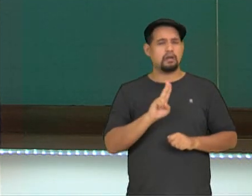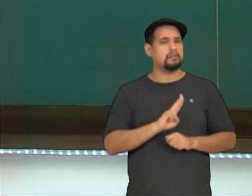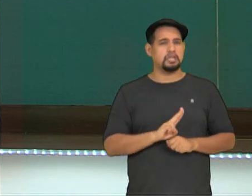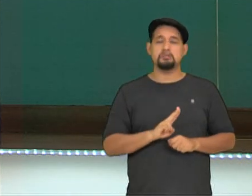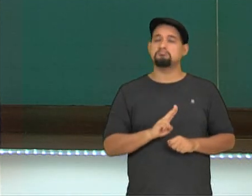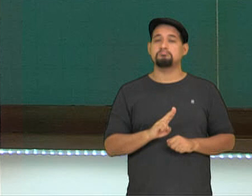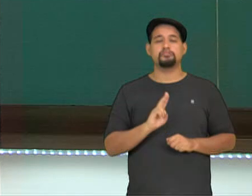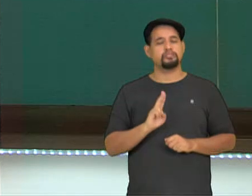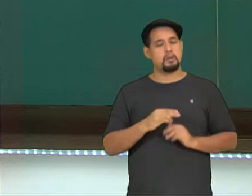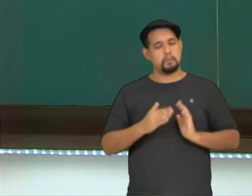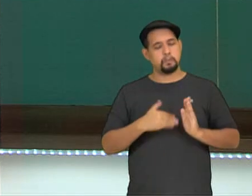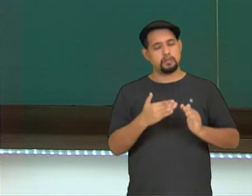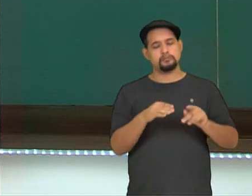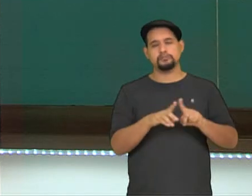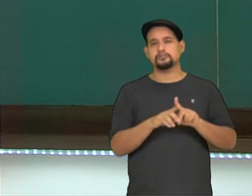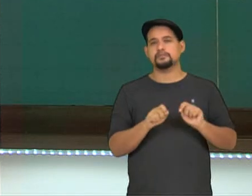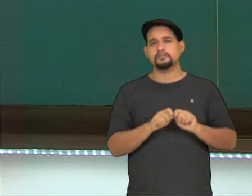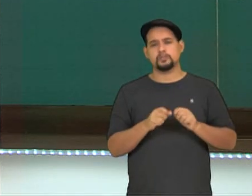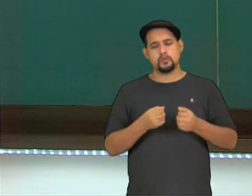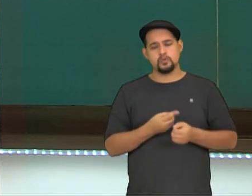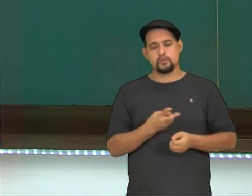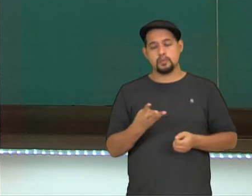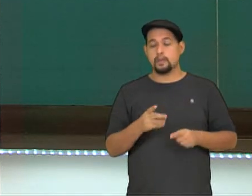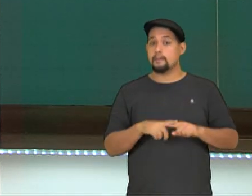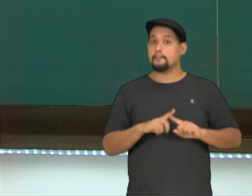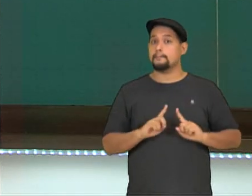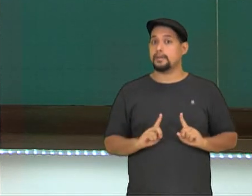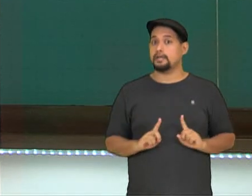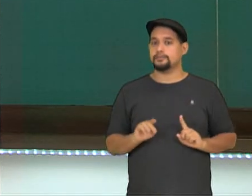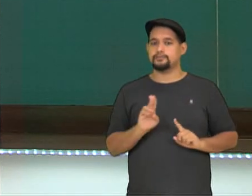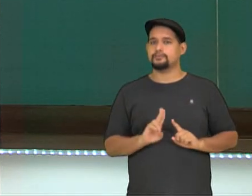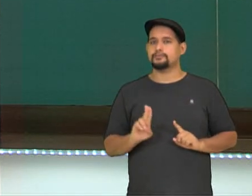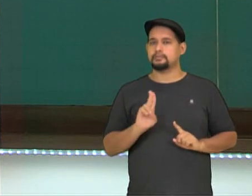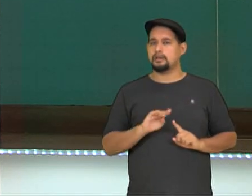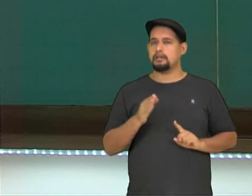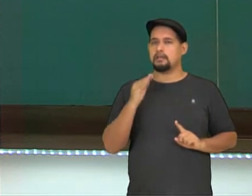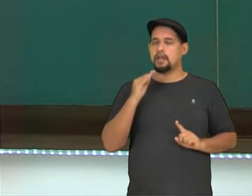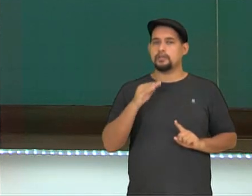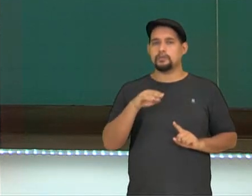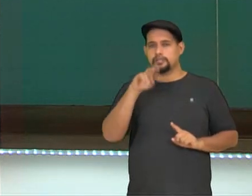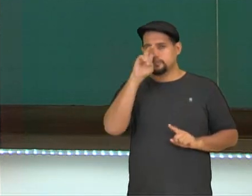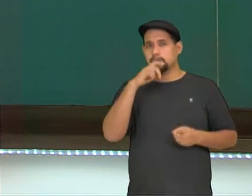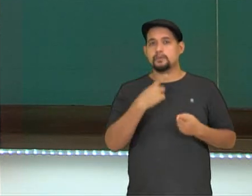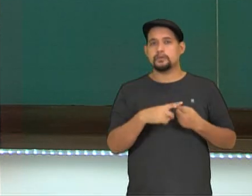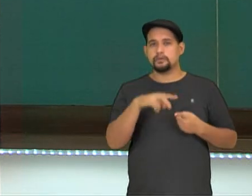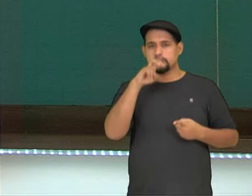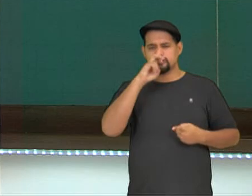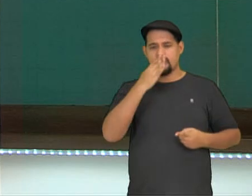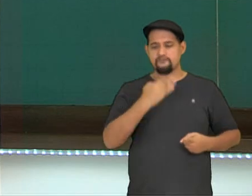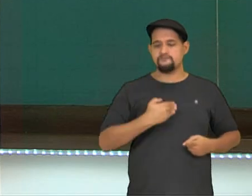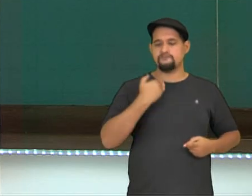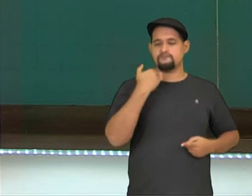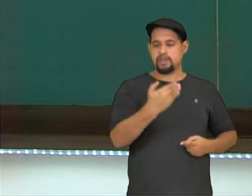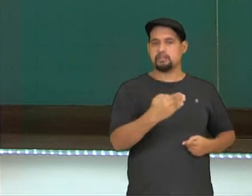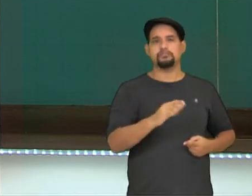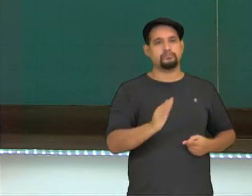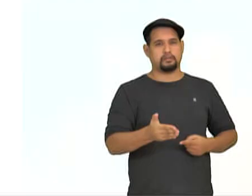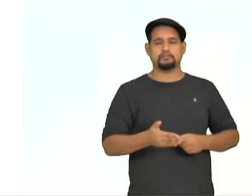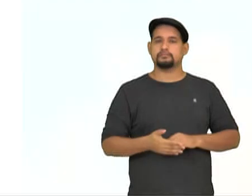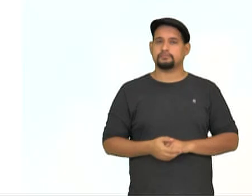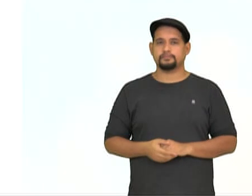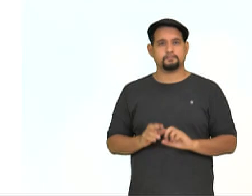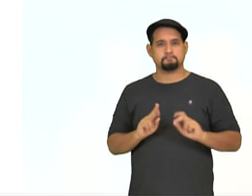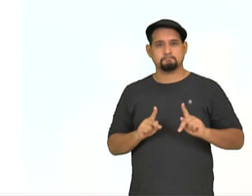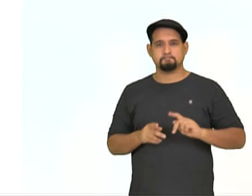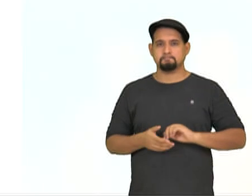super adiantada, que eles fizeram inúmeras coisas, mas eles pegaram lá do Egito, porque o Egito estava muito à frente do seu tempo.